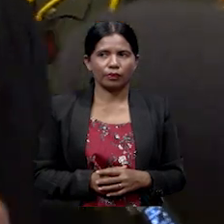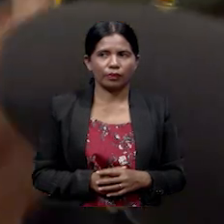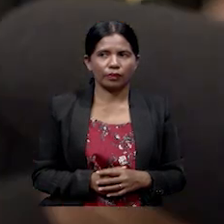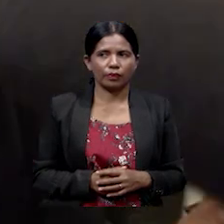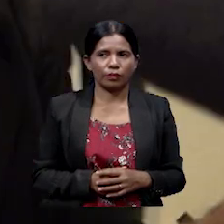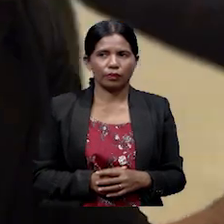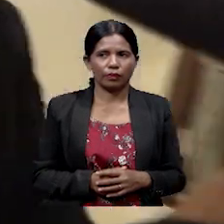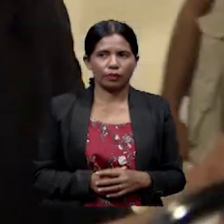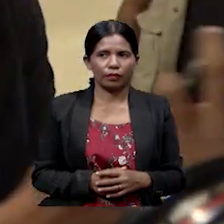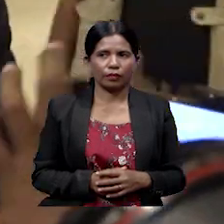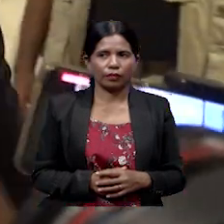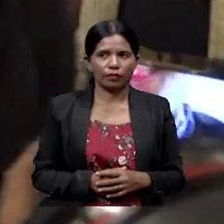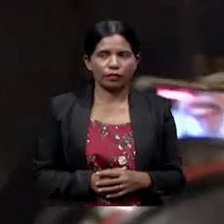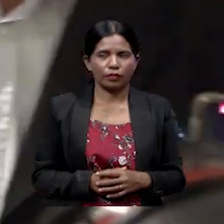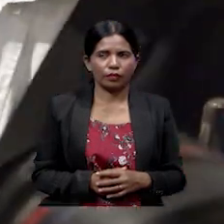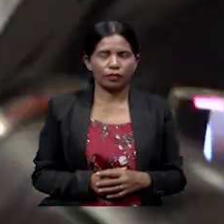Receber tudo.